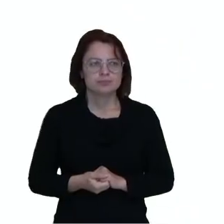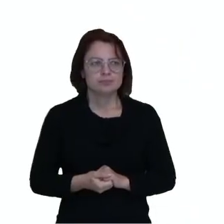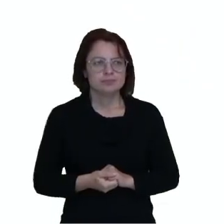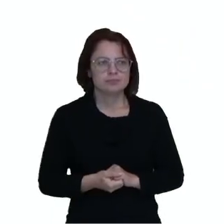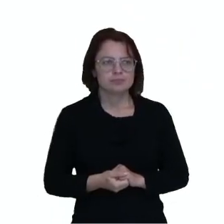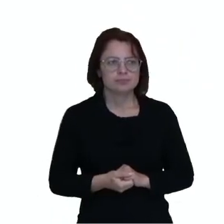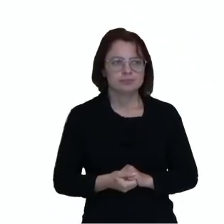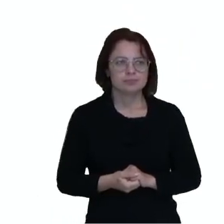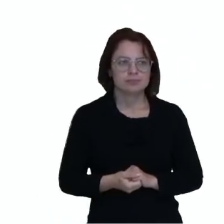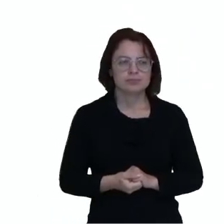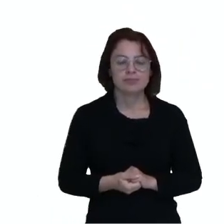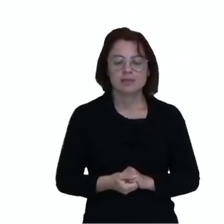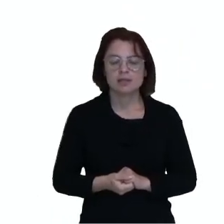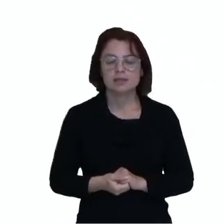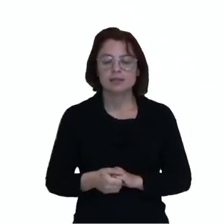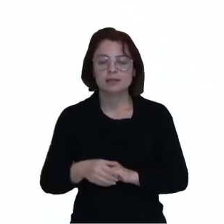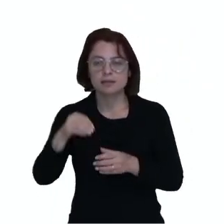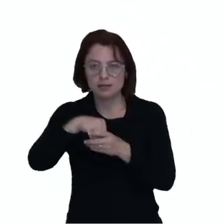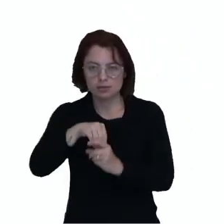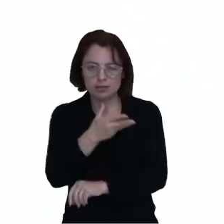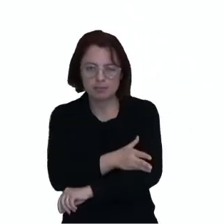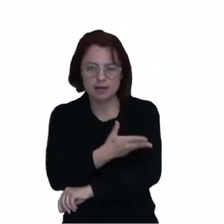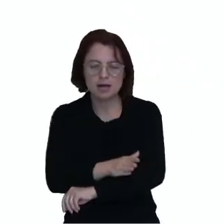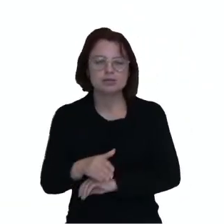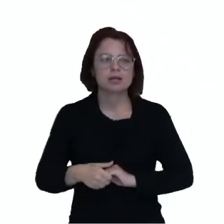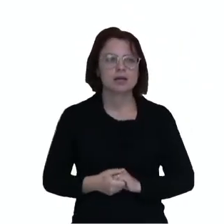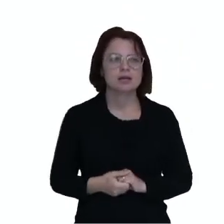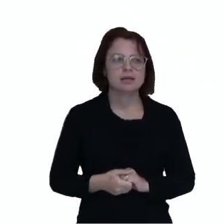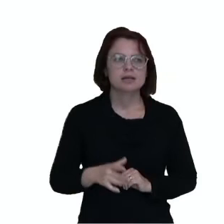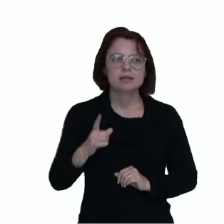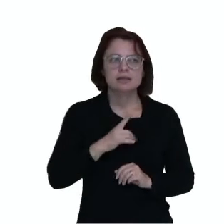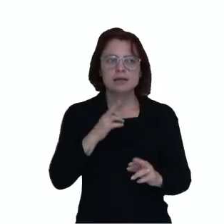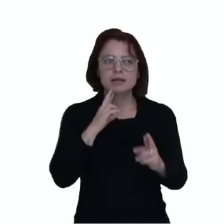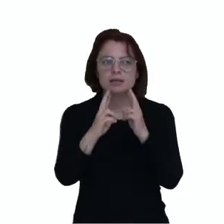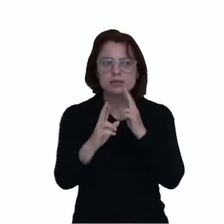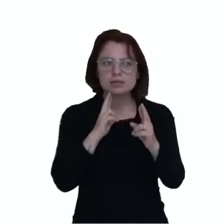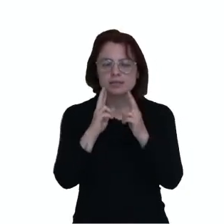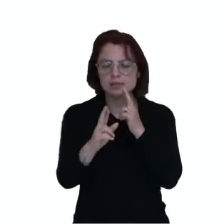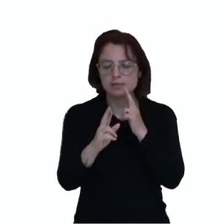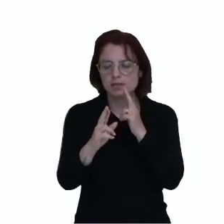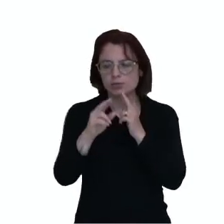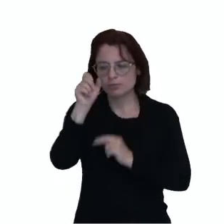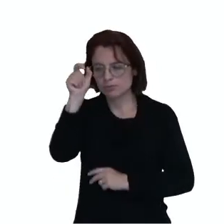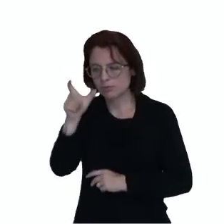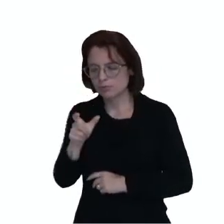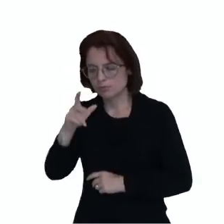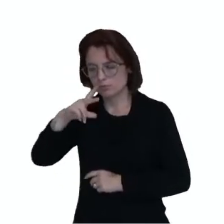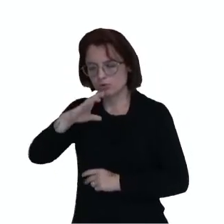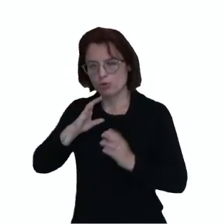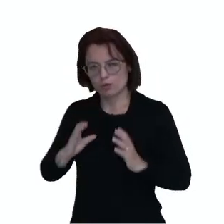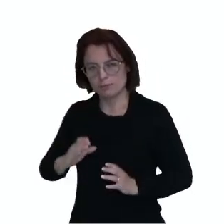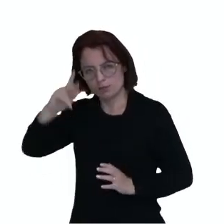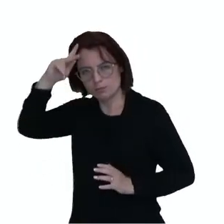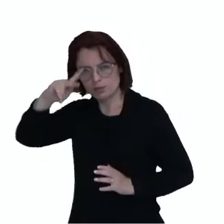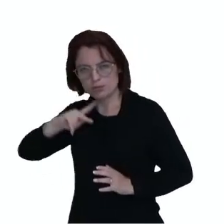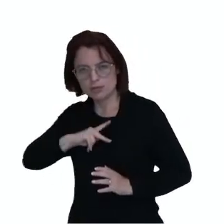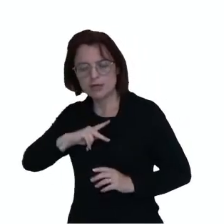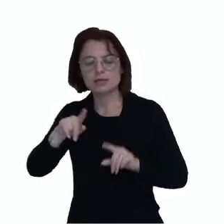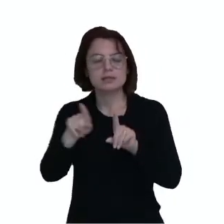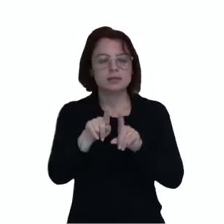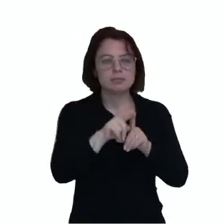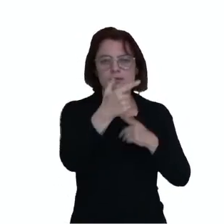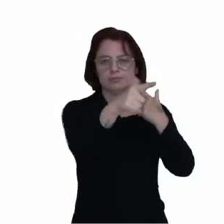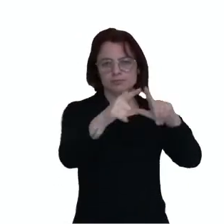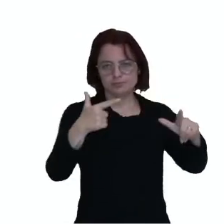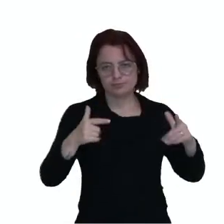Do ponto de vista prático, a ética então se relaciona com esse comportamento individual e refletido de uma pessoa